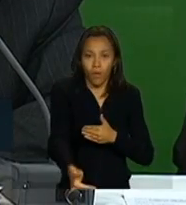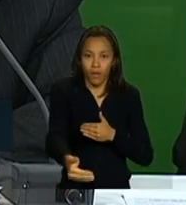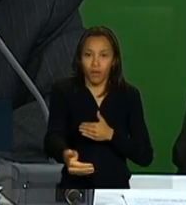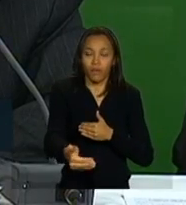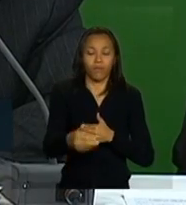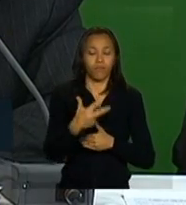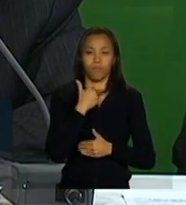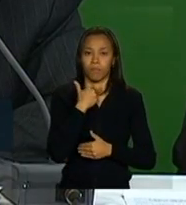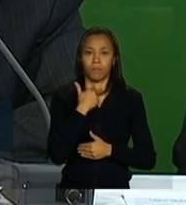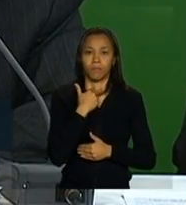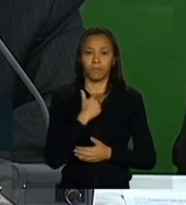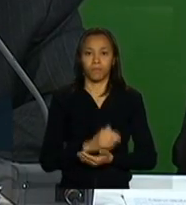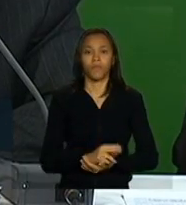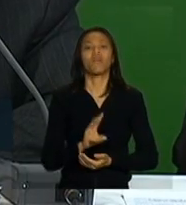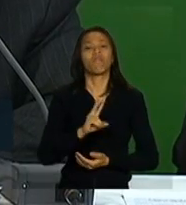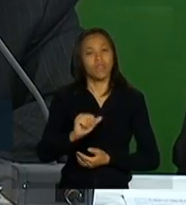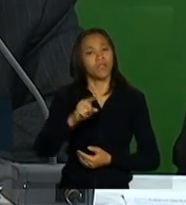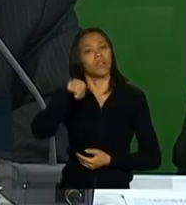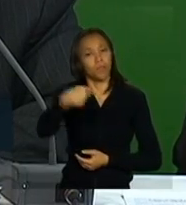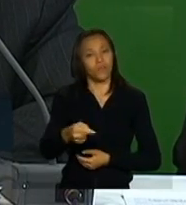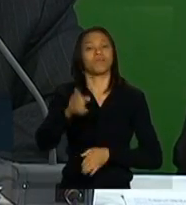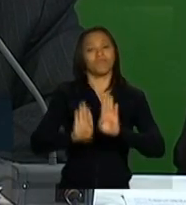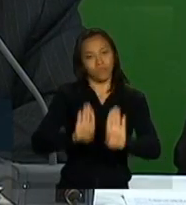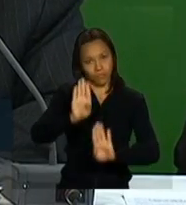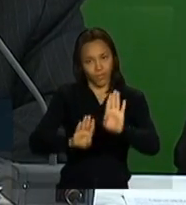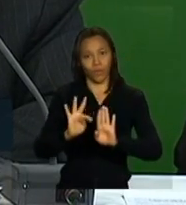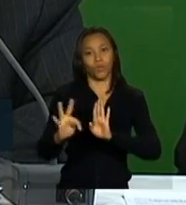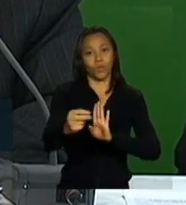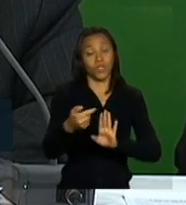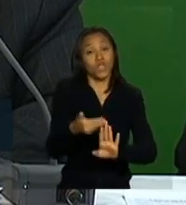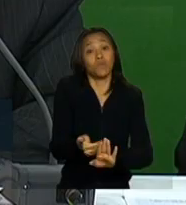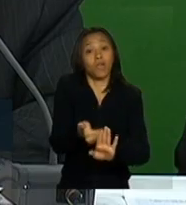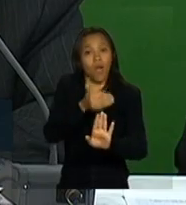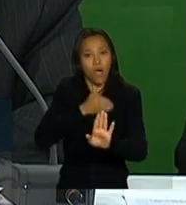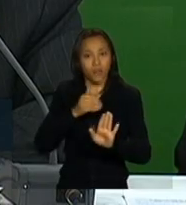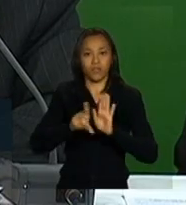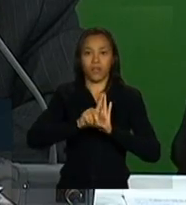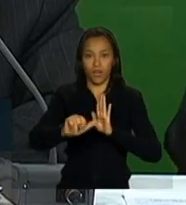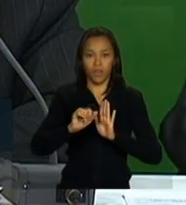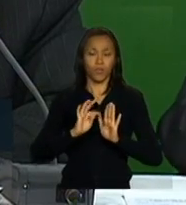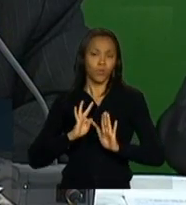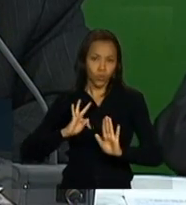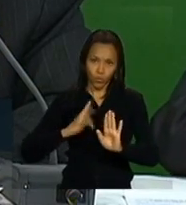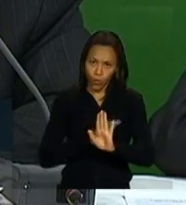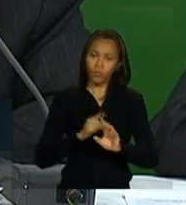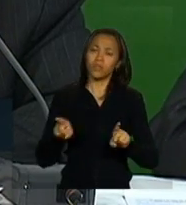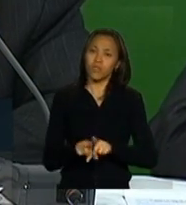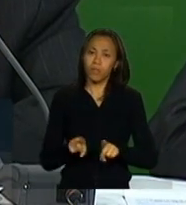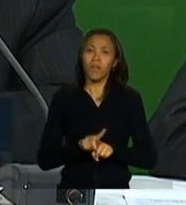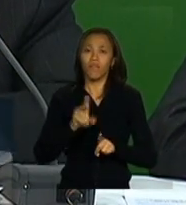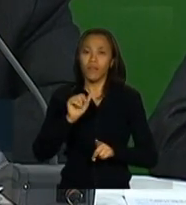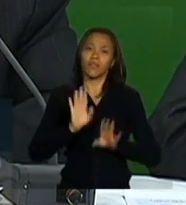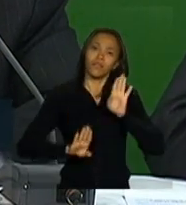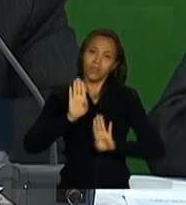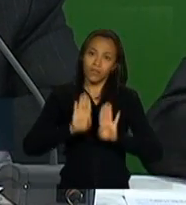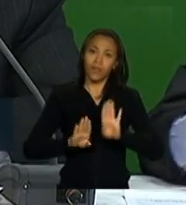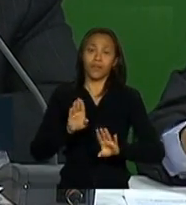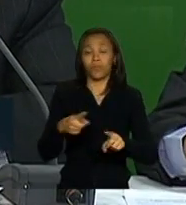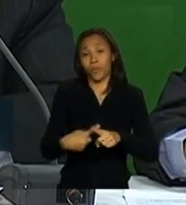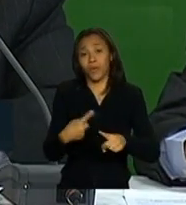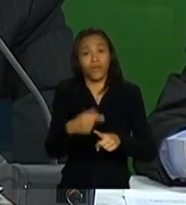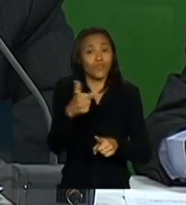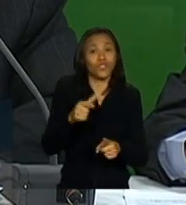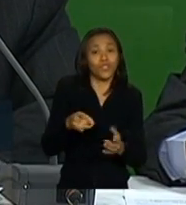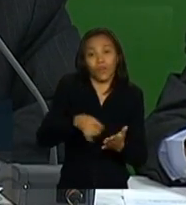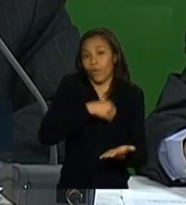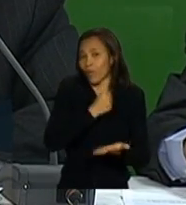perna, vai ser licitado, todos. E os anterior à lei, todos eles serão licitados, porque anteriormente não tinha nem um